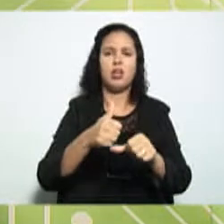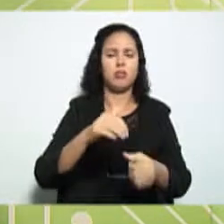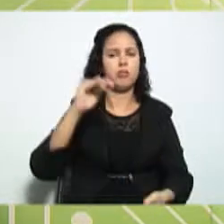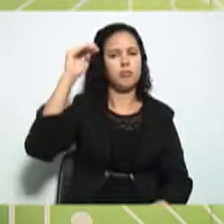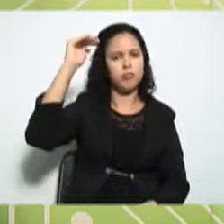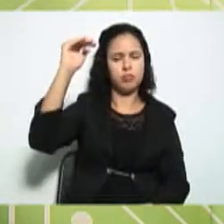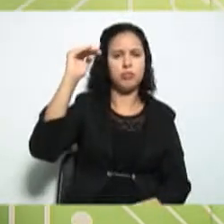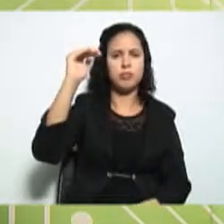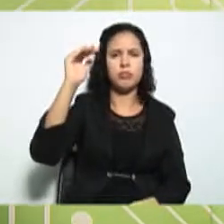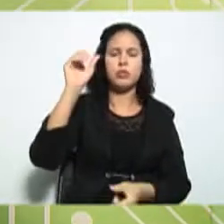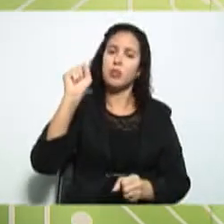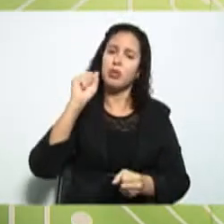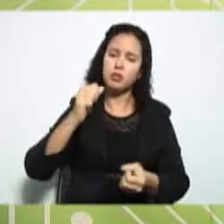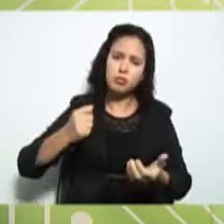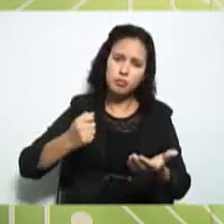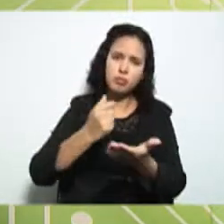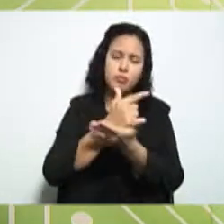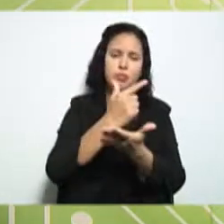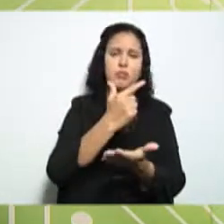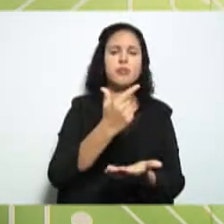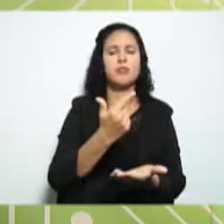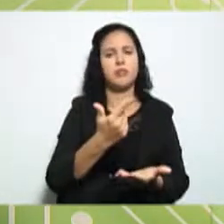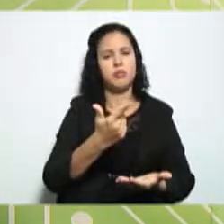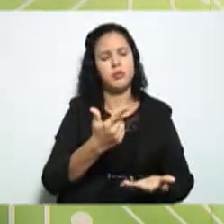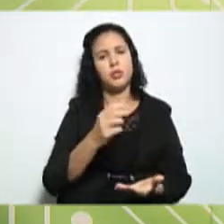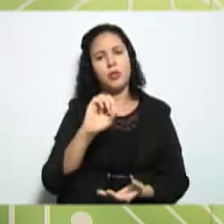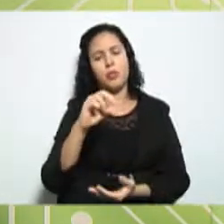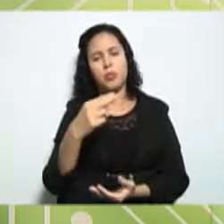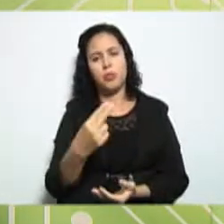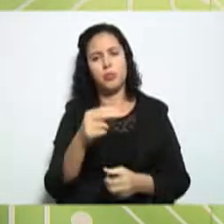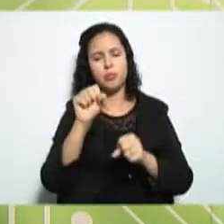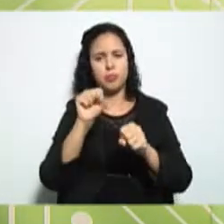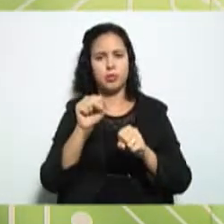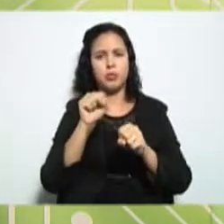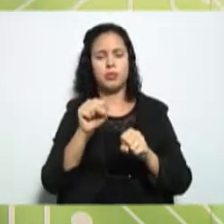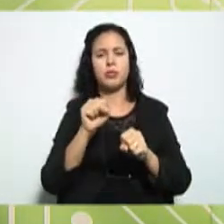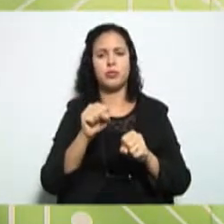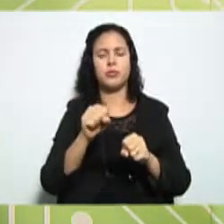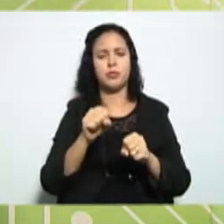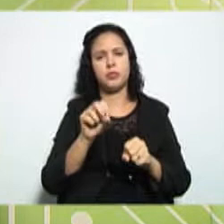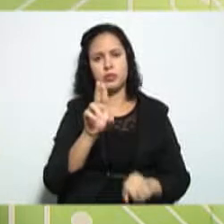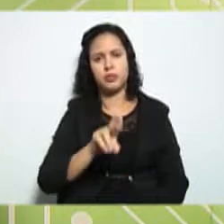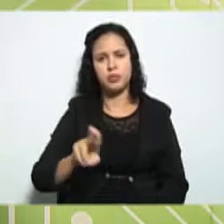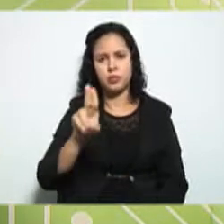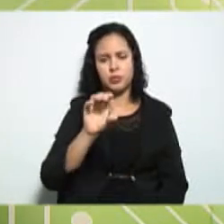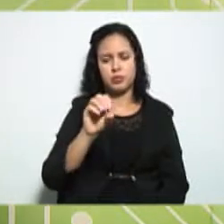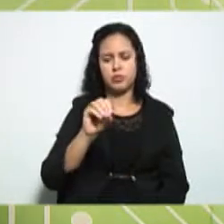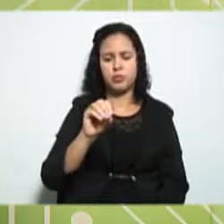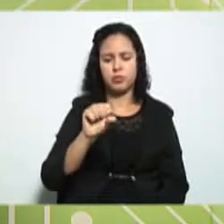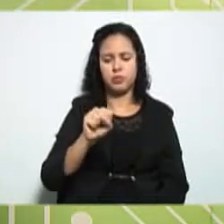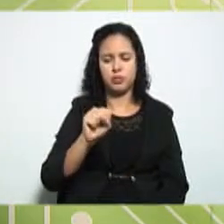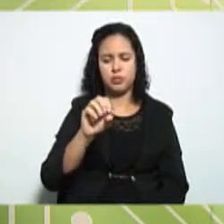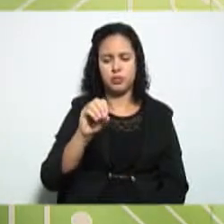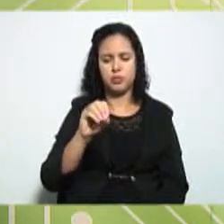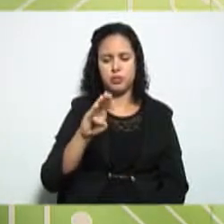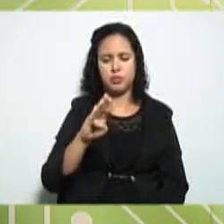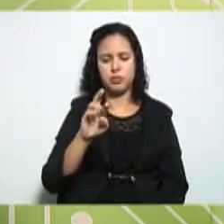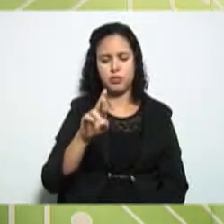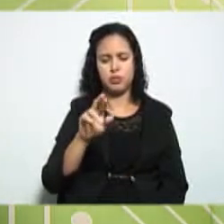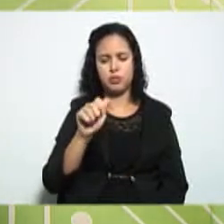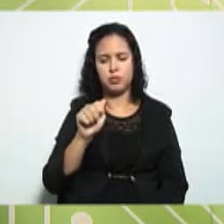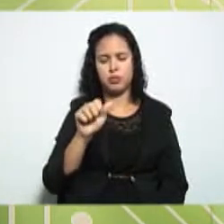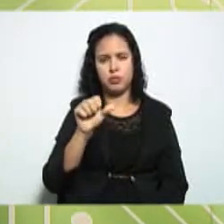dessas sobras para fazer um reinvestimento, trocar esse tanque. Ou ela pode também utilizar essas sobras para distribuir seus valores pelos